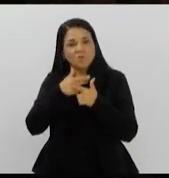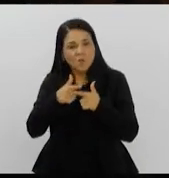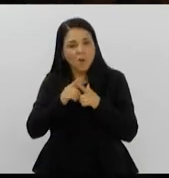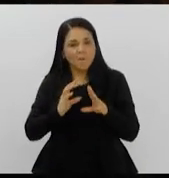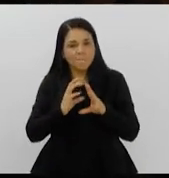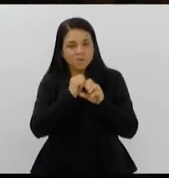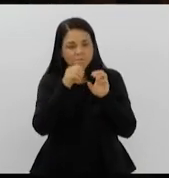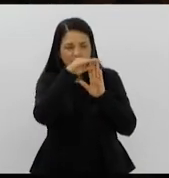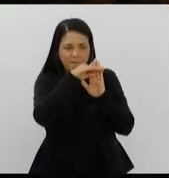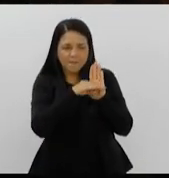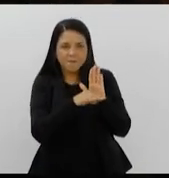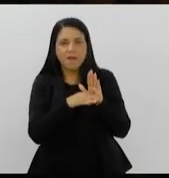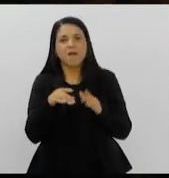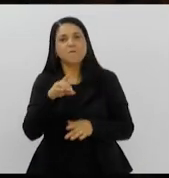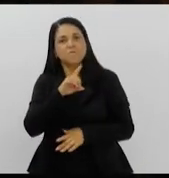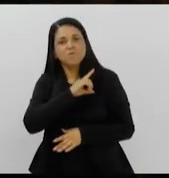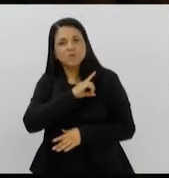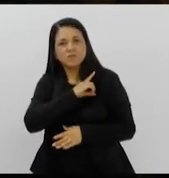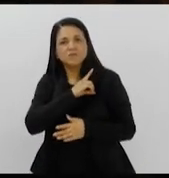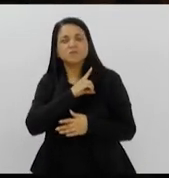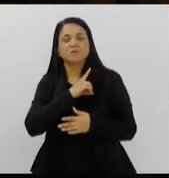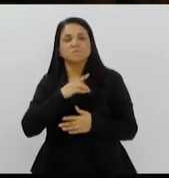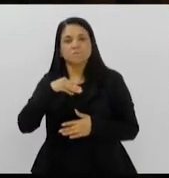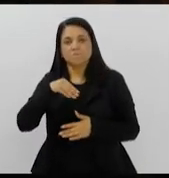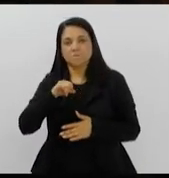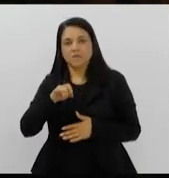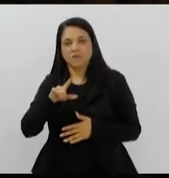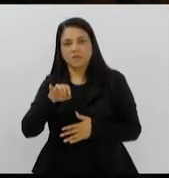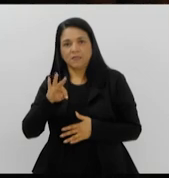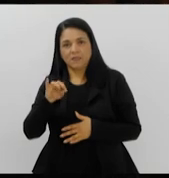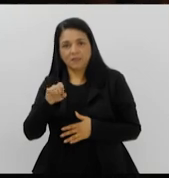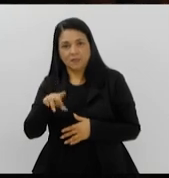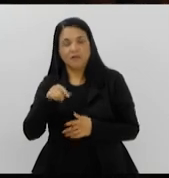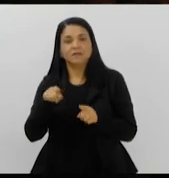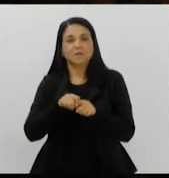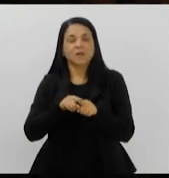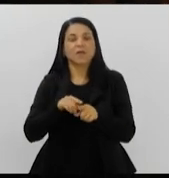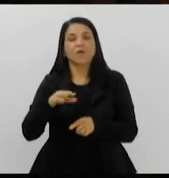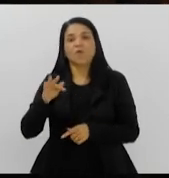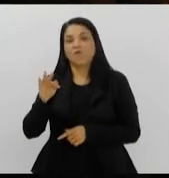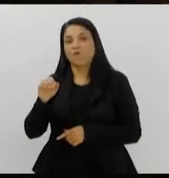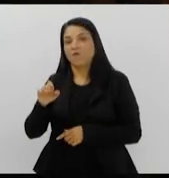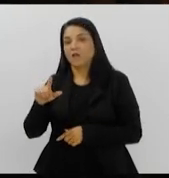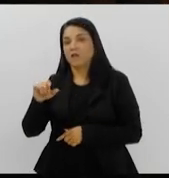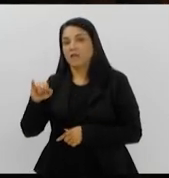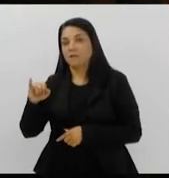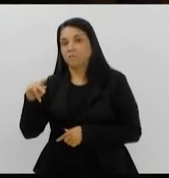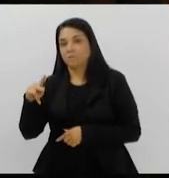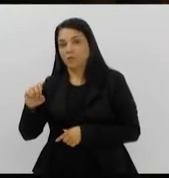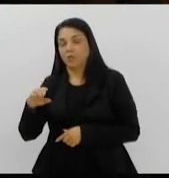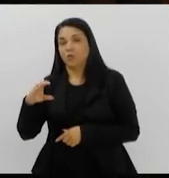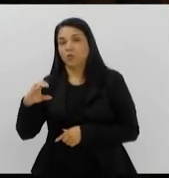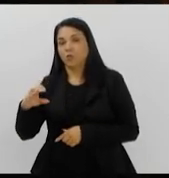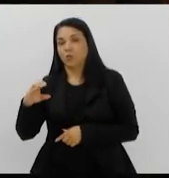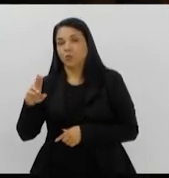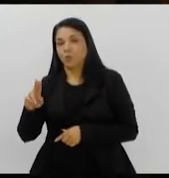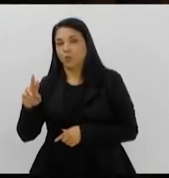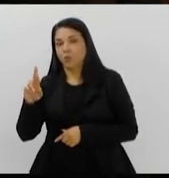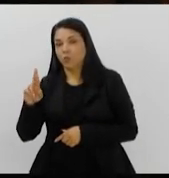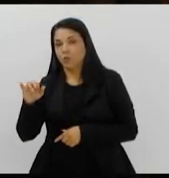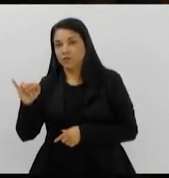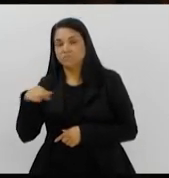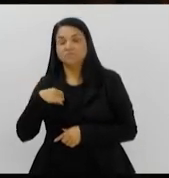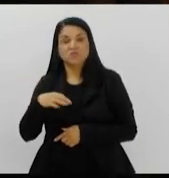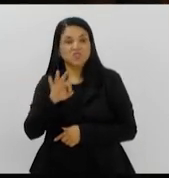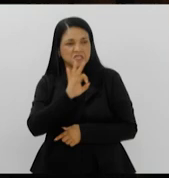da Polícia Militar, vou estar levando esses problemas ao Felipe Cury, que é um cara sério, um